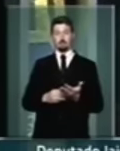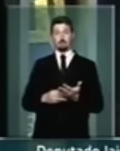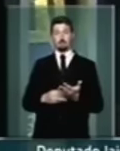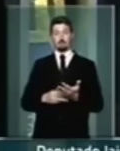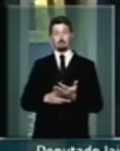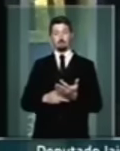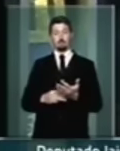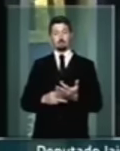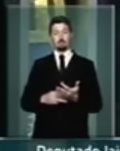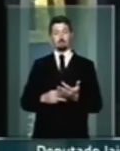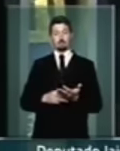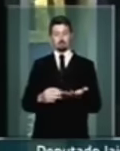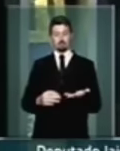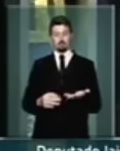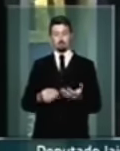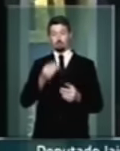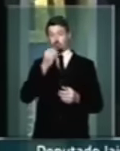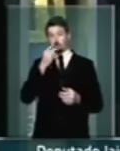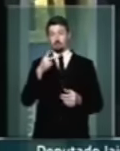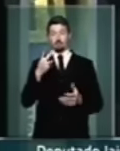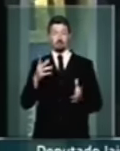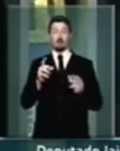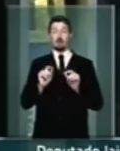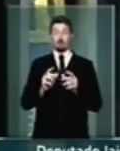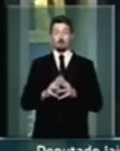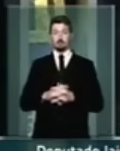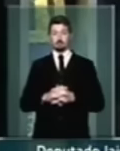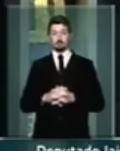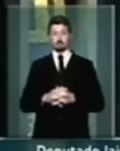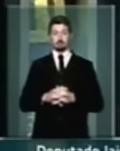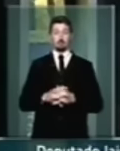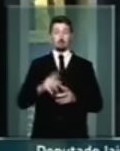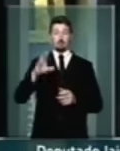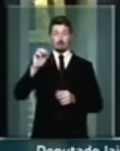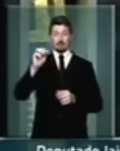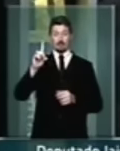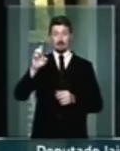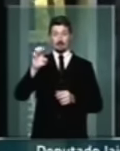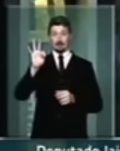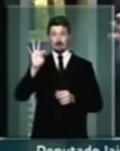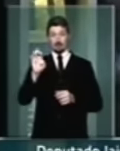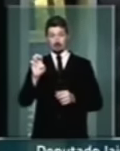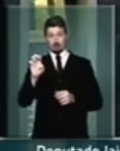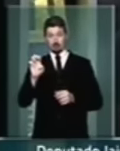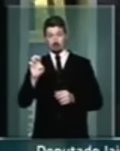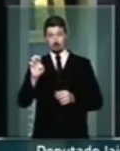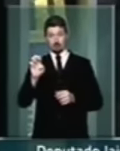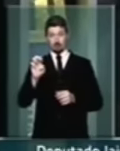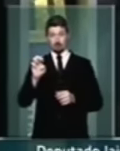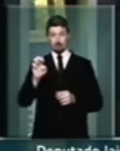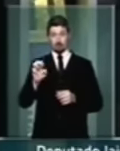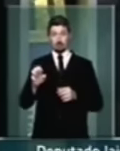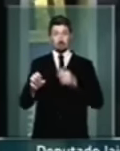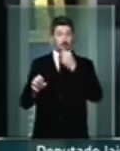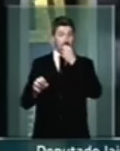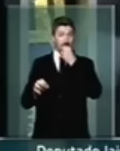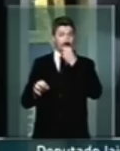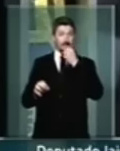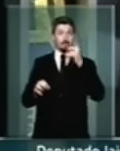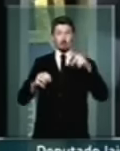até poderia ser dispensada disso. Dizer para ela que um cadete de Resende ganha 5 vezes menos que um cadete da Polícia Militar aqui de